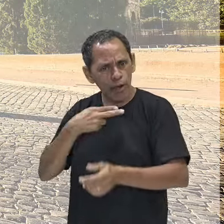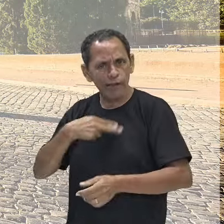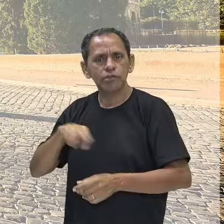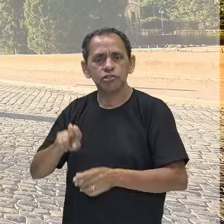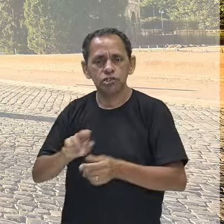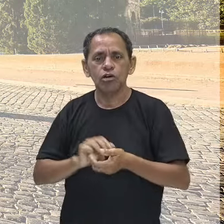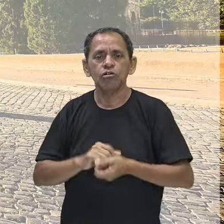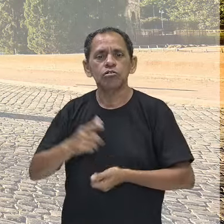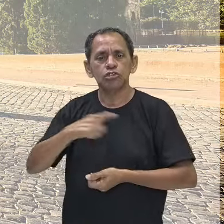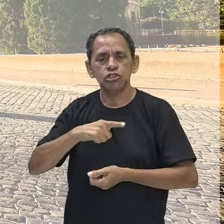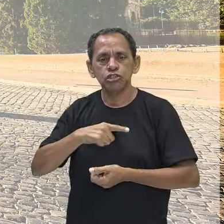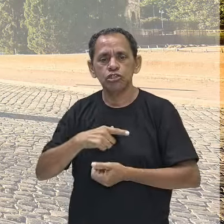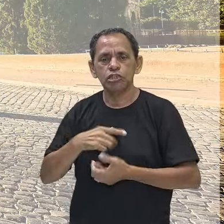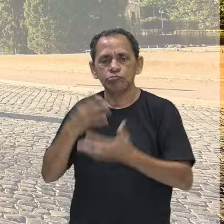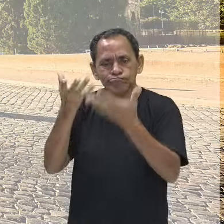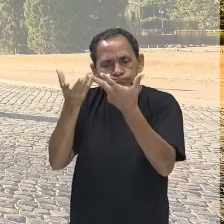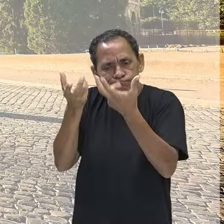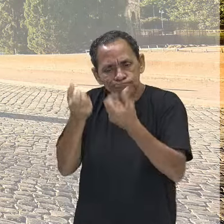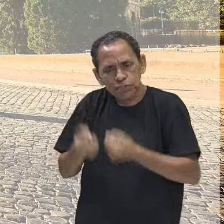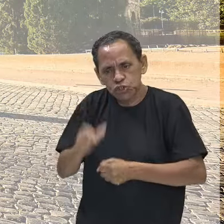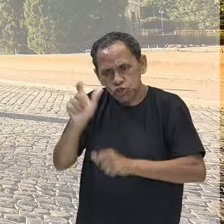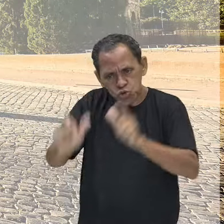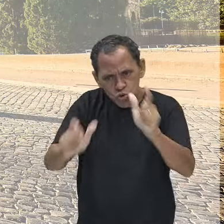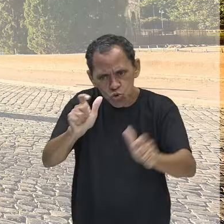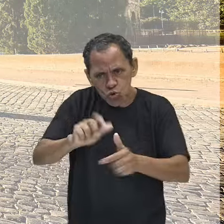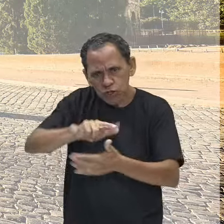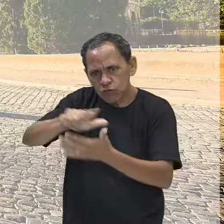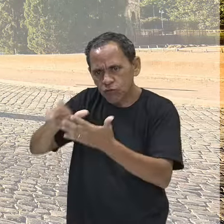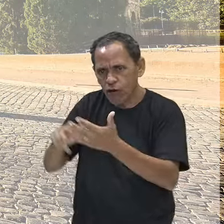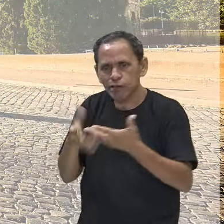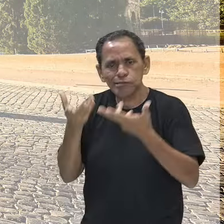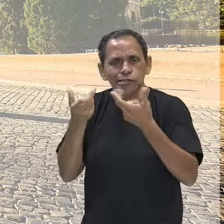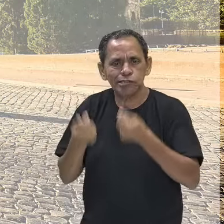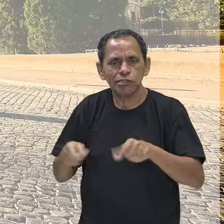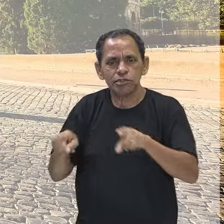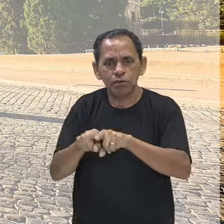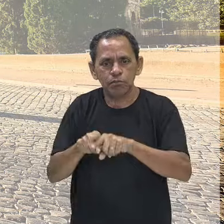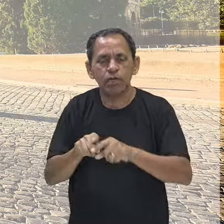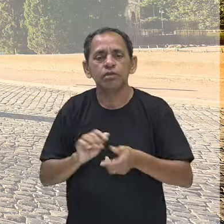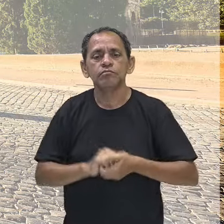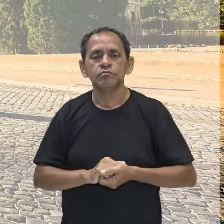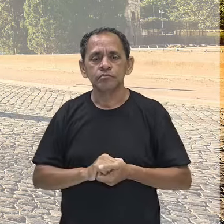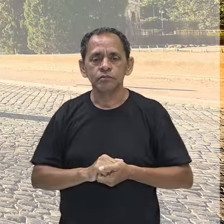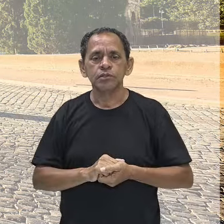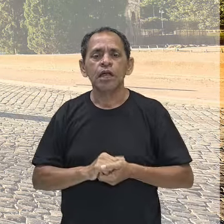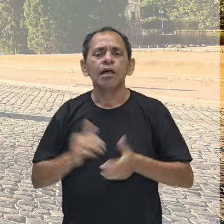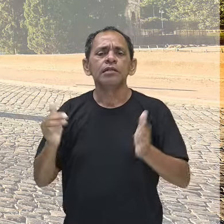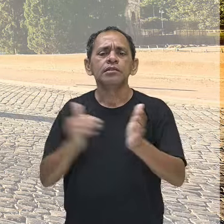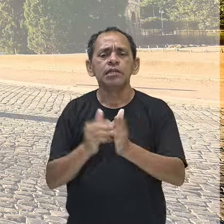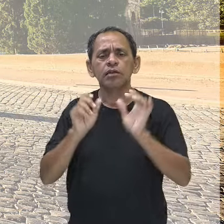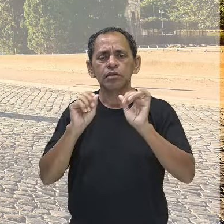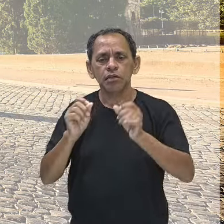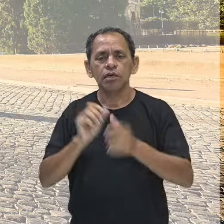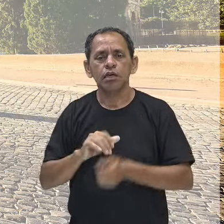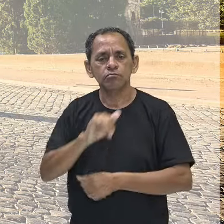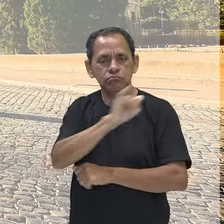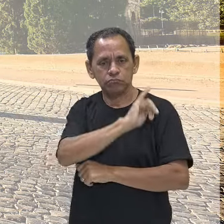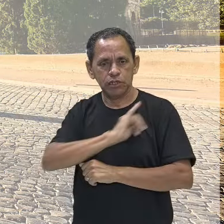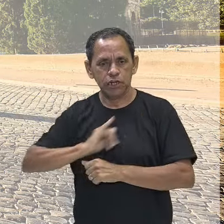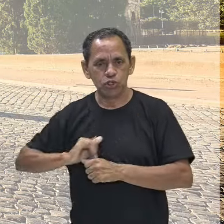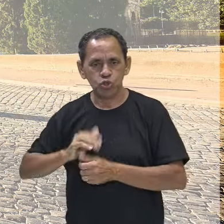adeptos, até chegar ao ponto em que o próprio imperador resolveu abraçar a religião e torná-la como